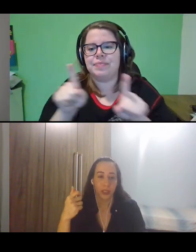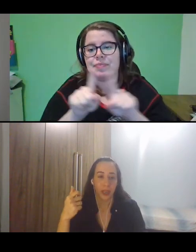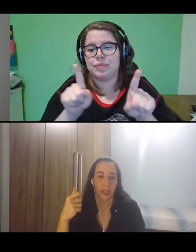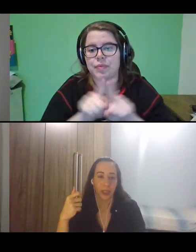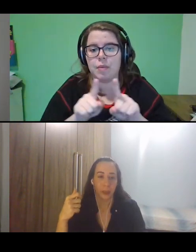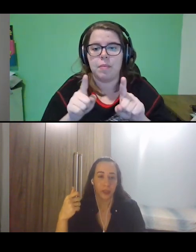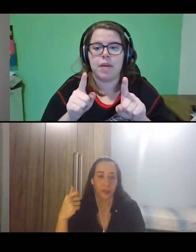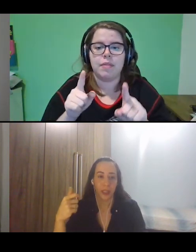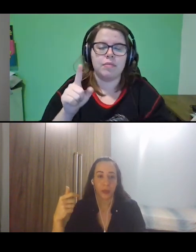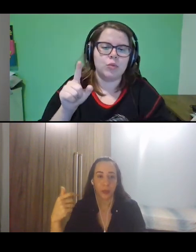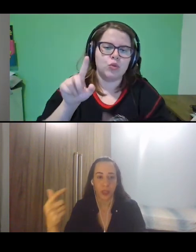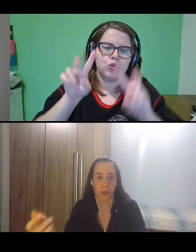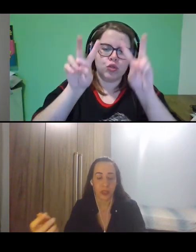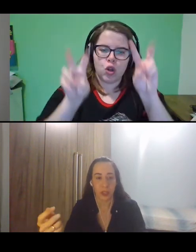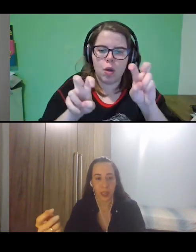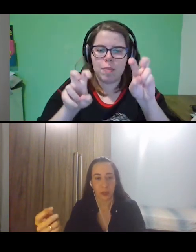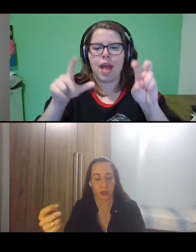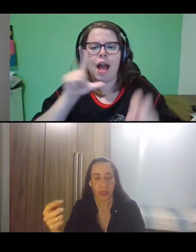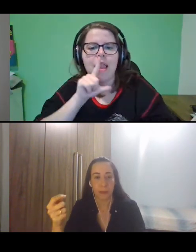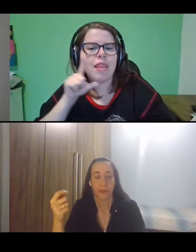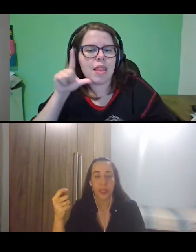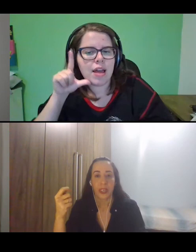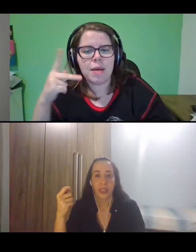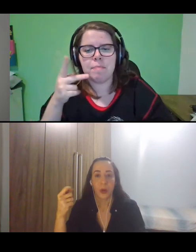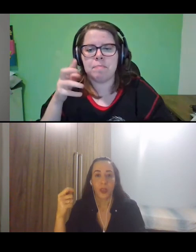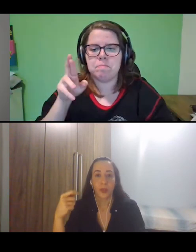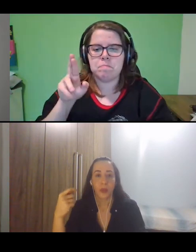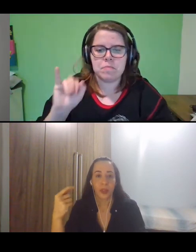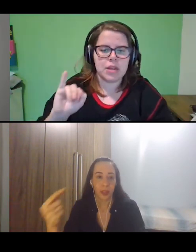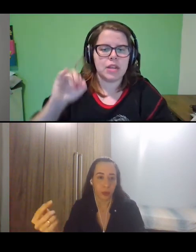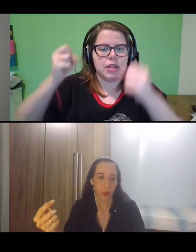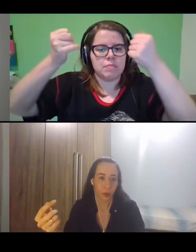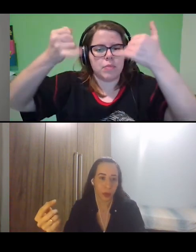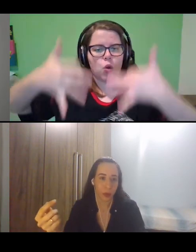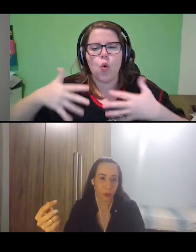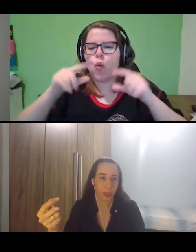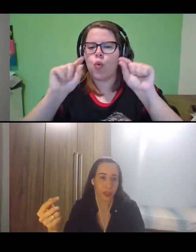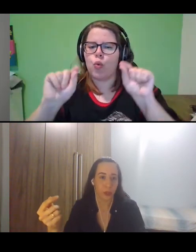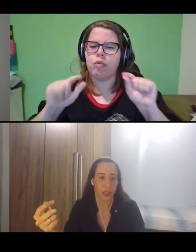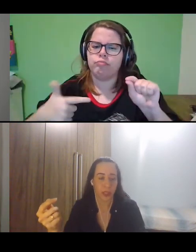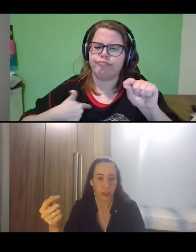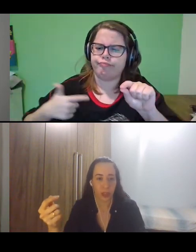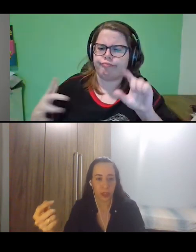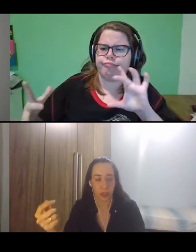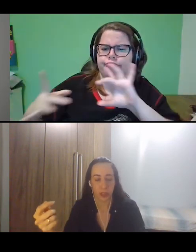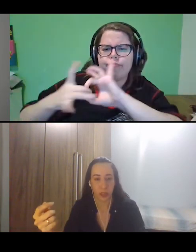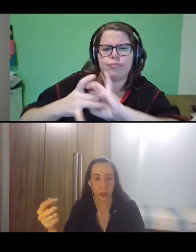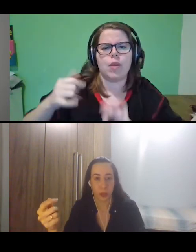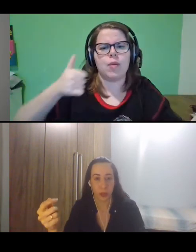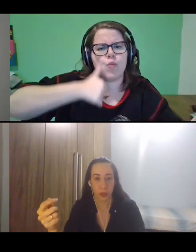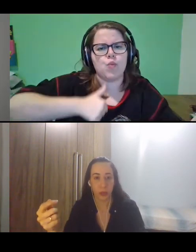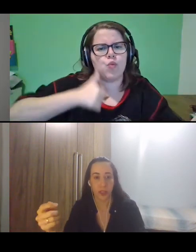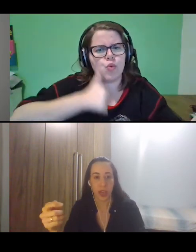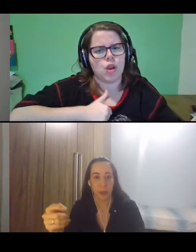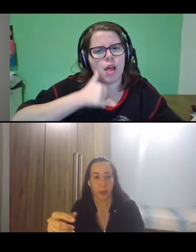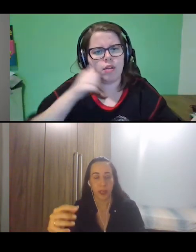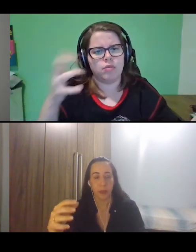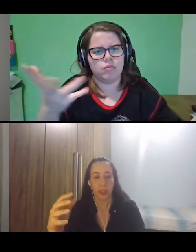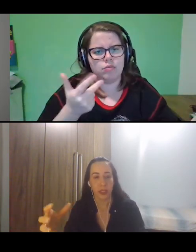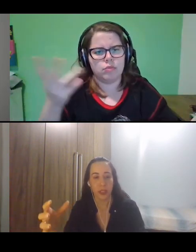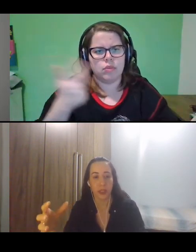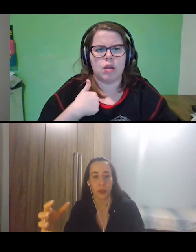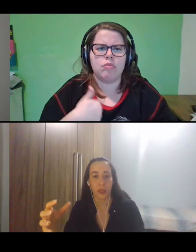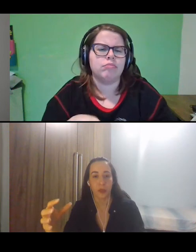que a Lê e a Pri falaram sobre os aprendizados, né? O que me conectou à comunidade Mulheres Agilistas, né?